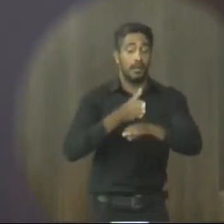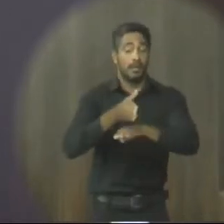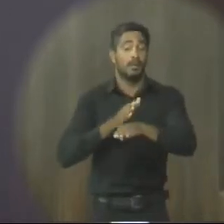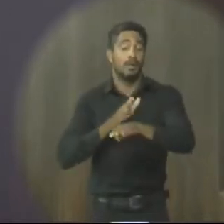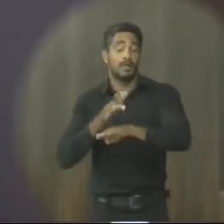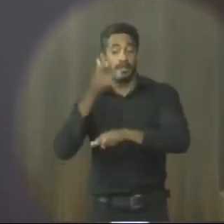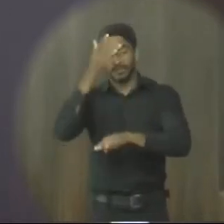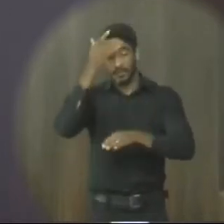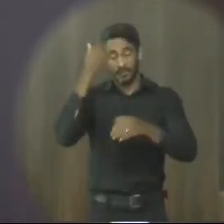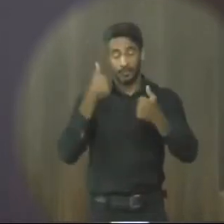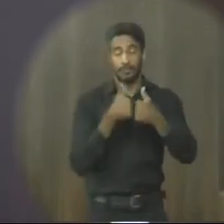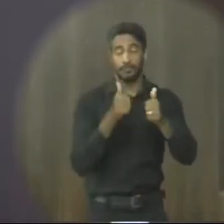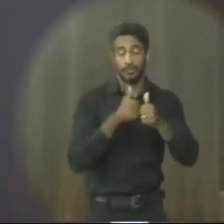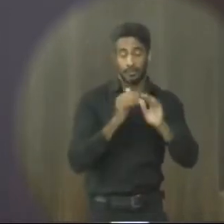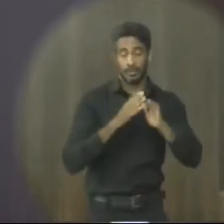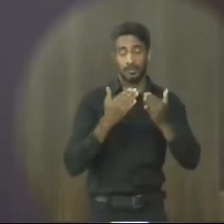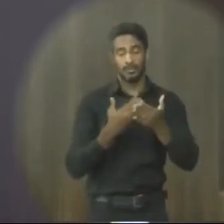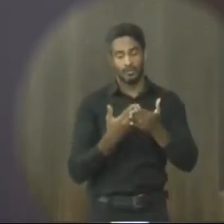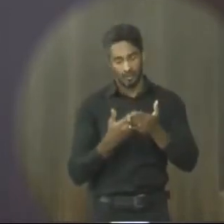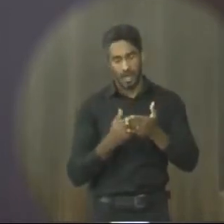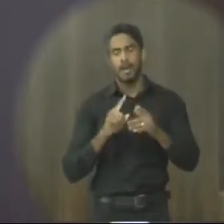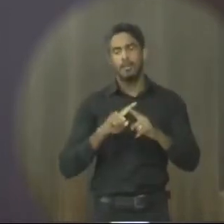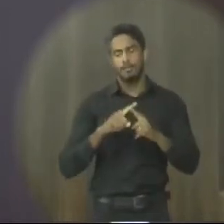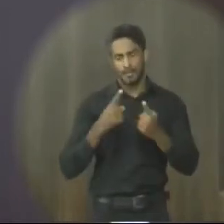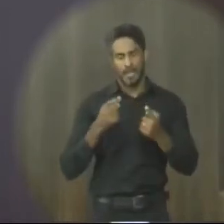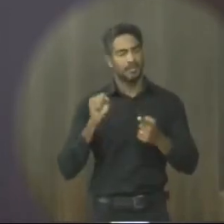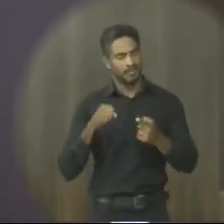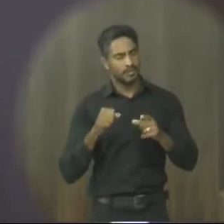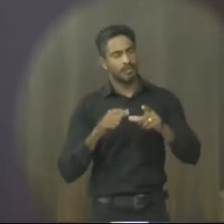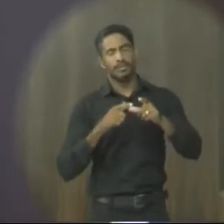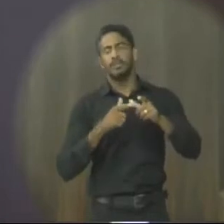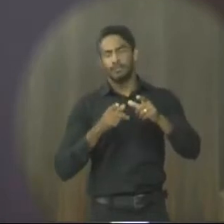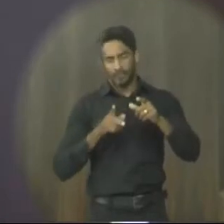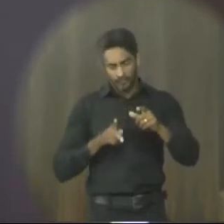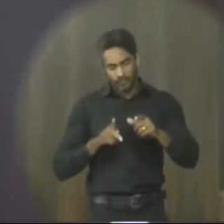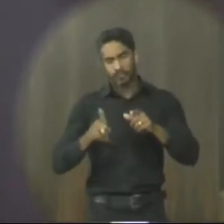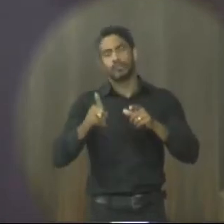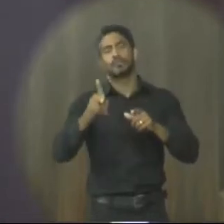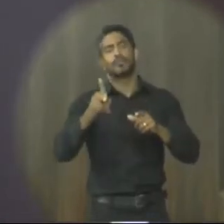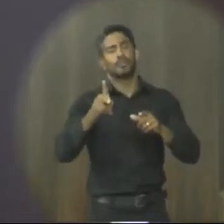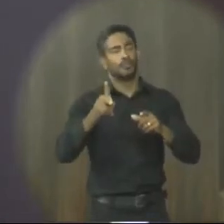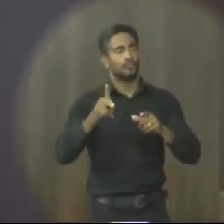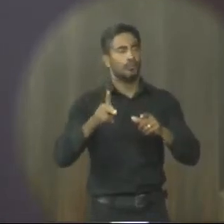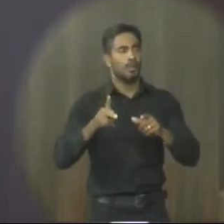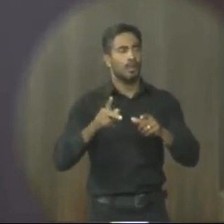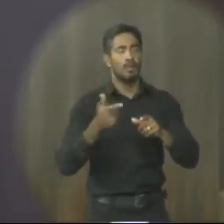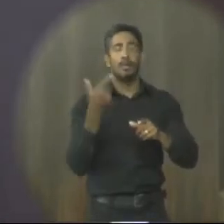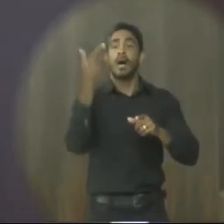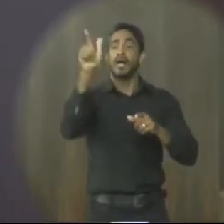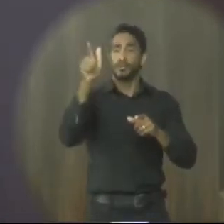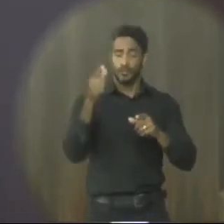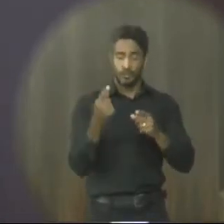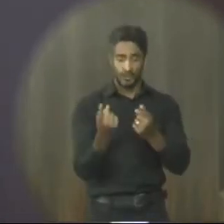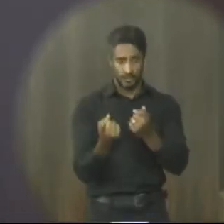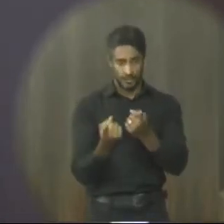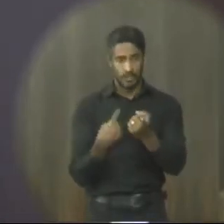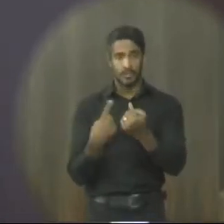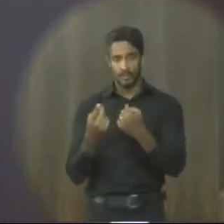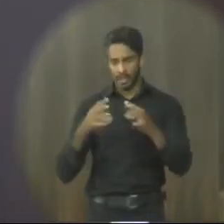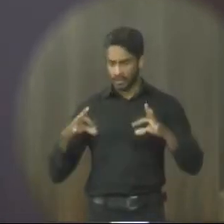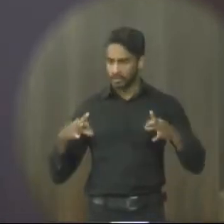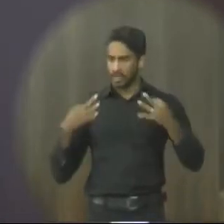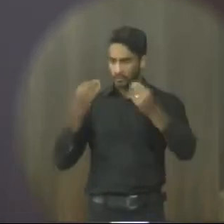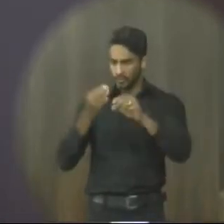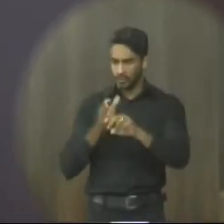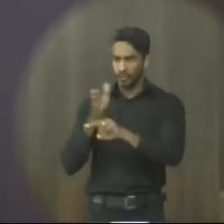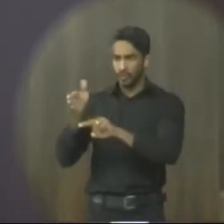Mas vamos estender, sim. Eu até disponibilizei um cronograma, né? Vamos estender as outras estradas, a todos os